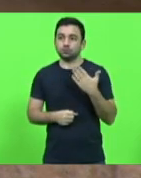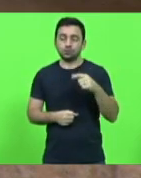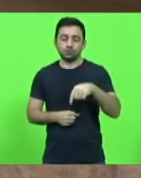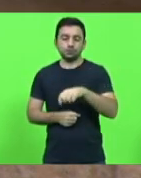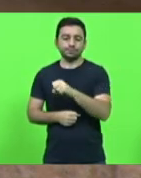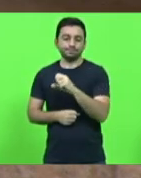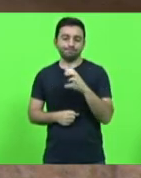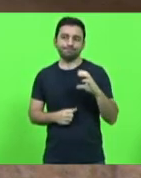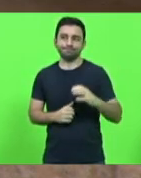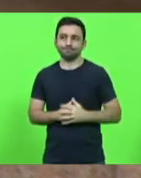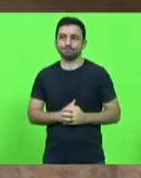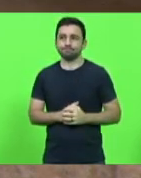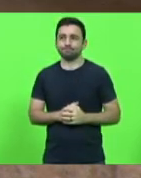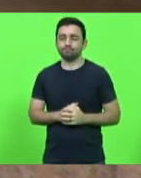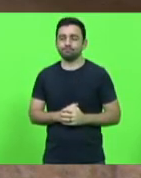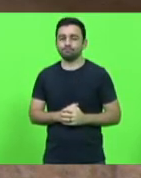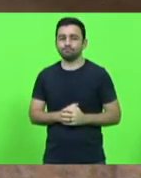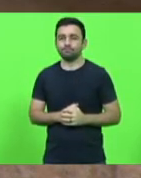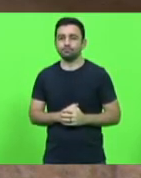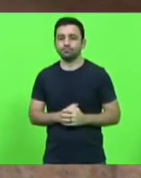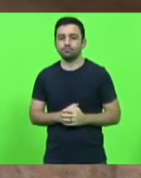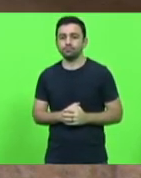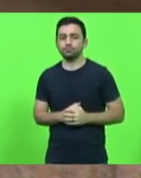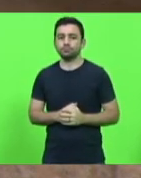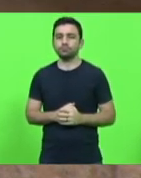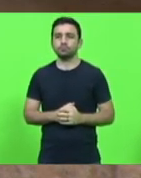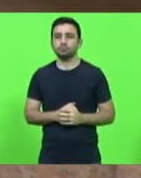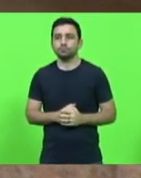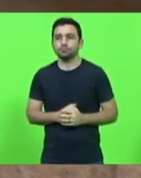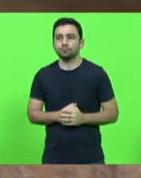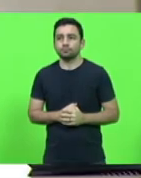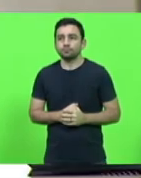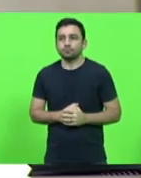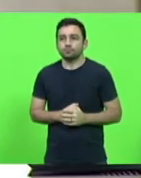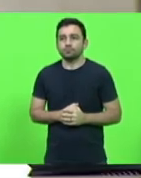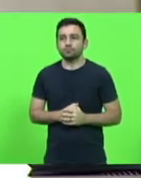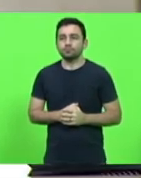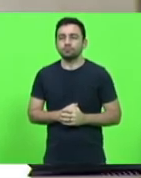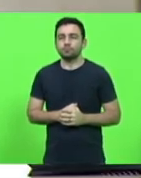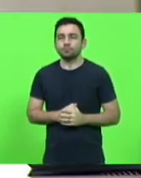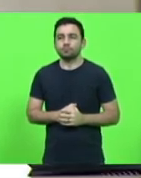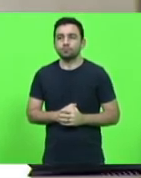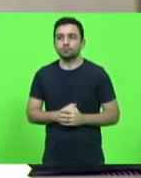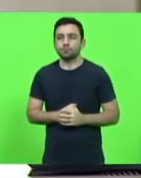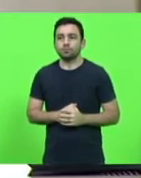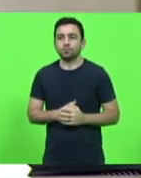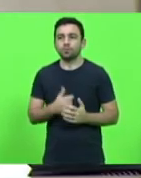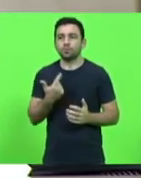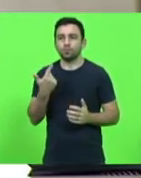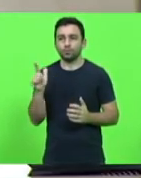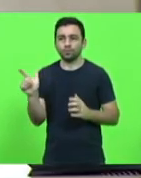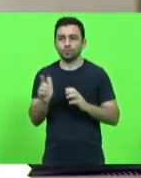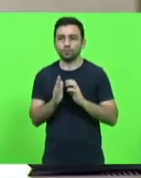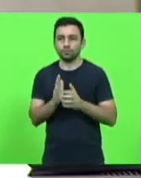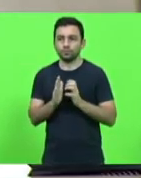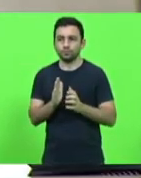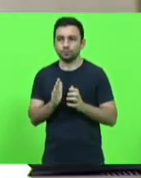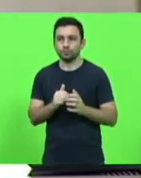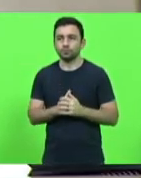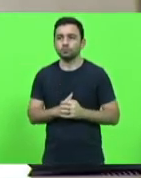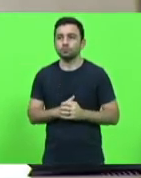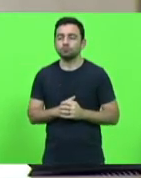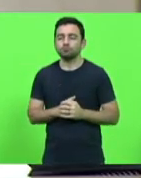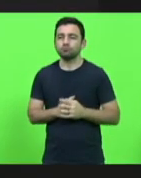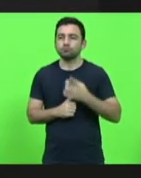Era isso, senhor presidente. Muito obrigado. Muito obrigado, deputada Marlene. Próximo deputado partido... Pois não,